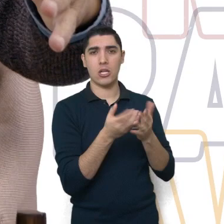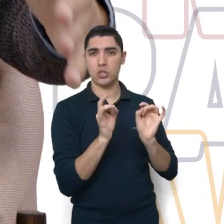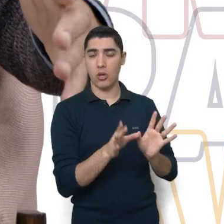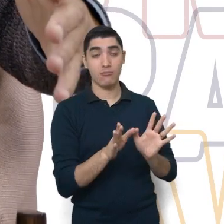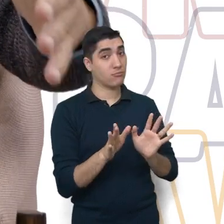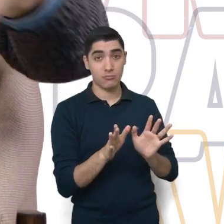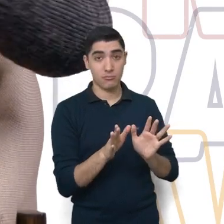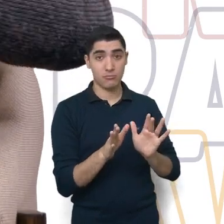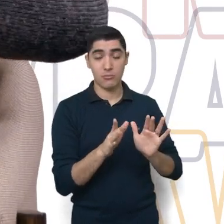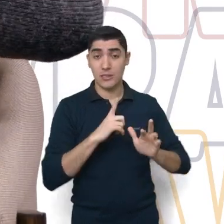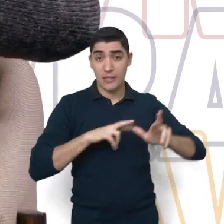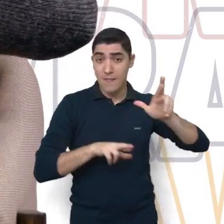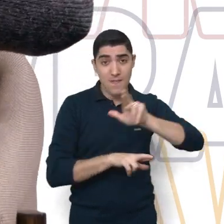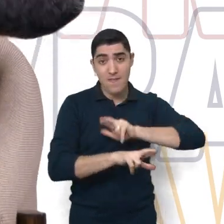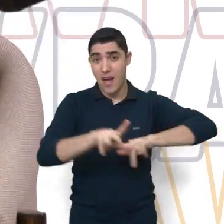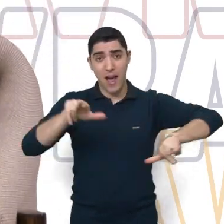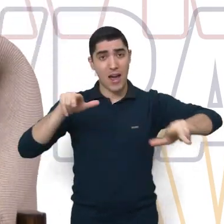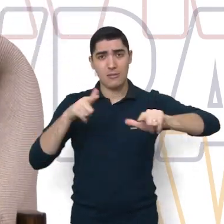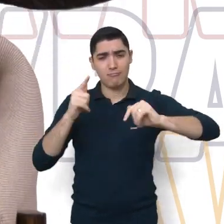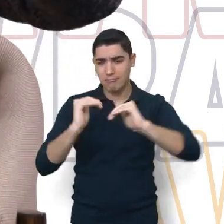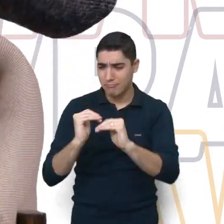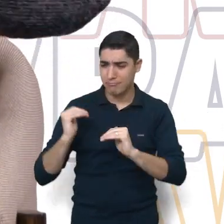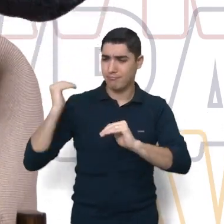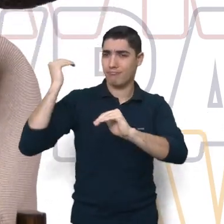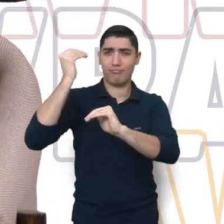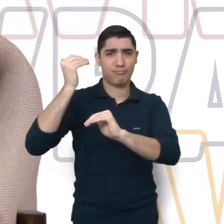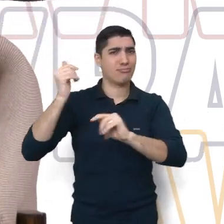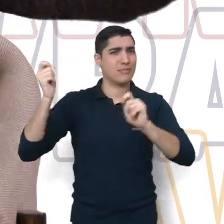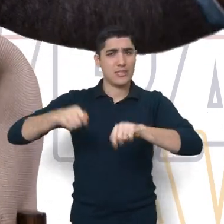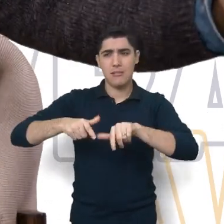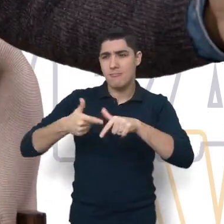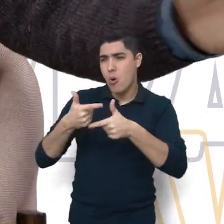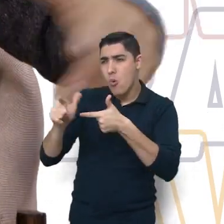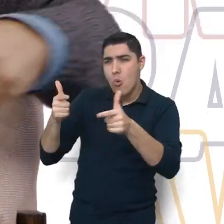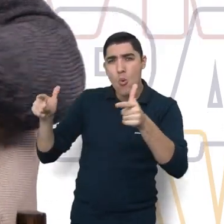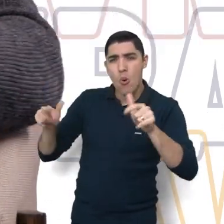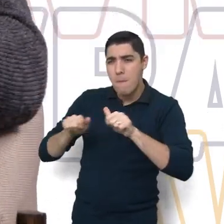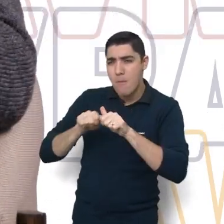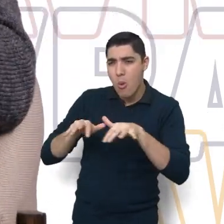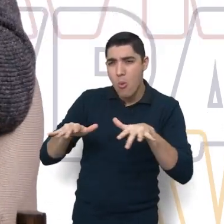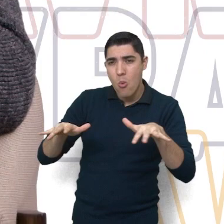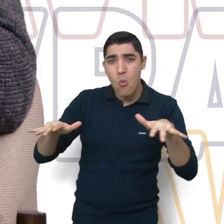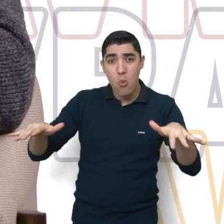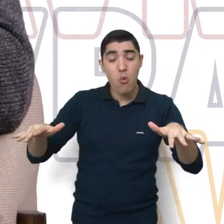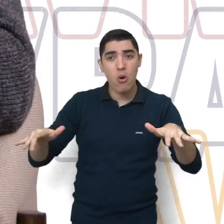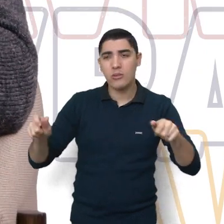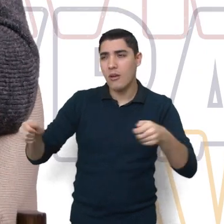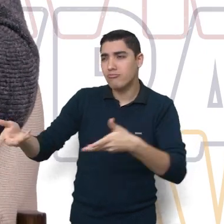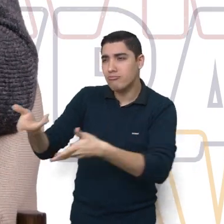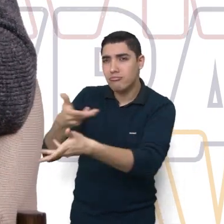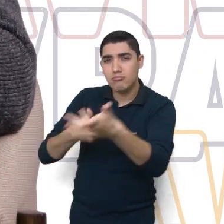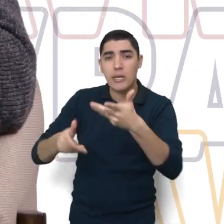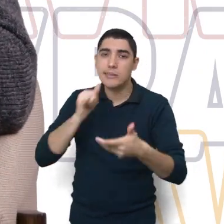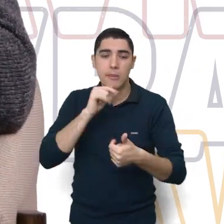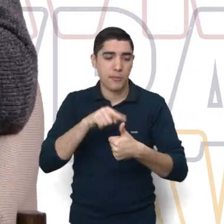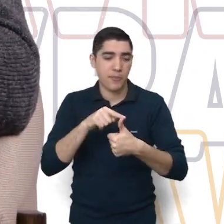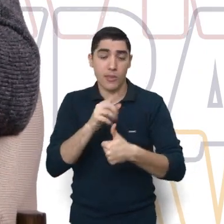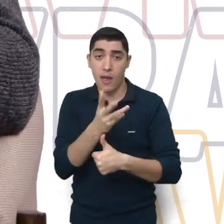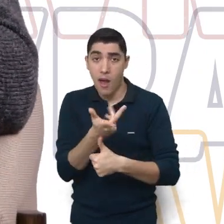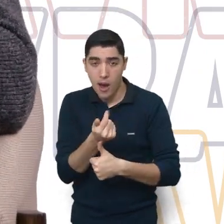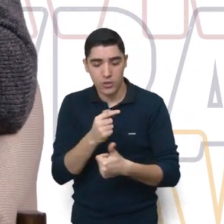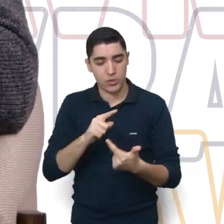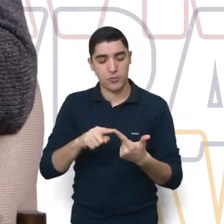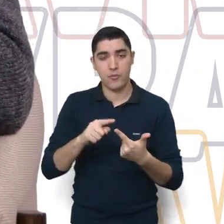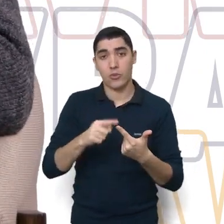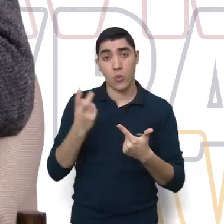da escola e ela tem que né ela se expande Então a gente tem isso na arte na